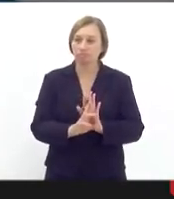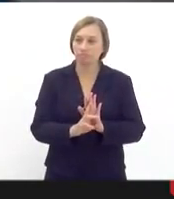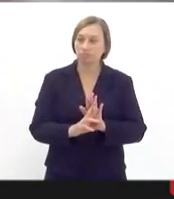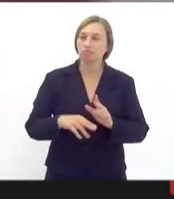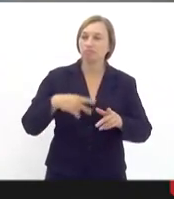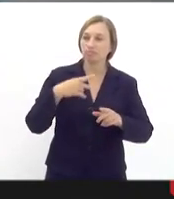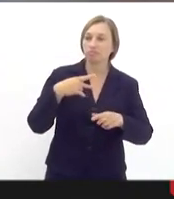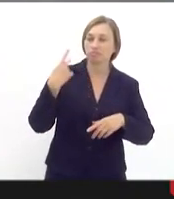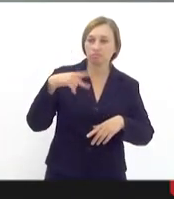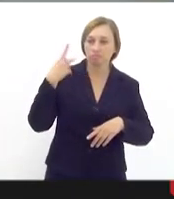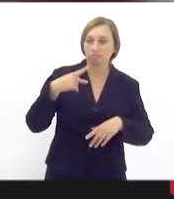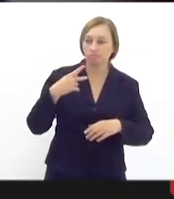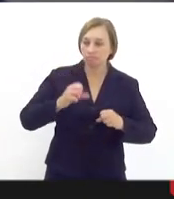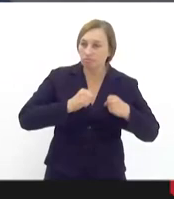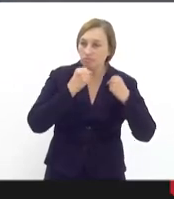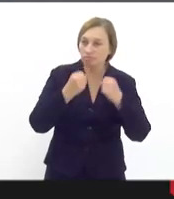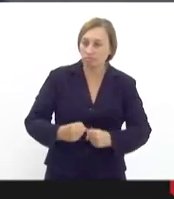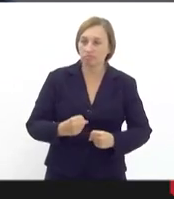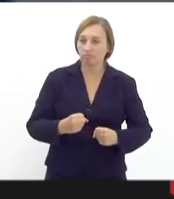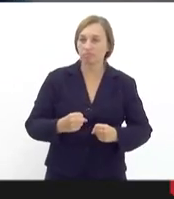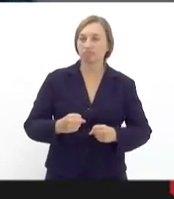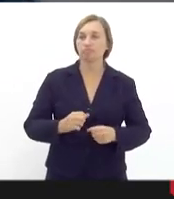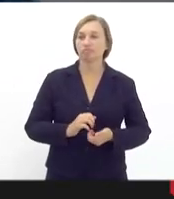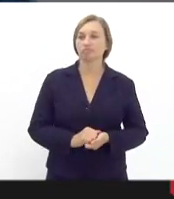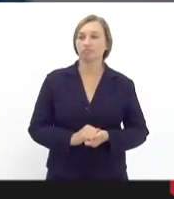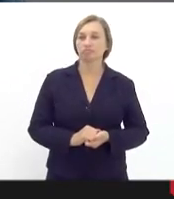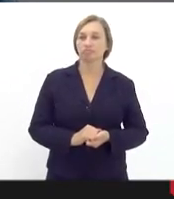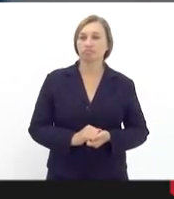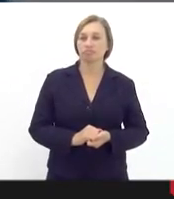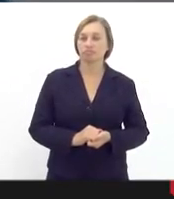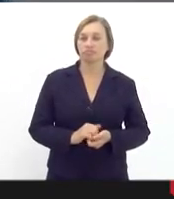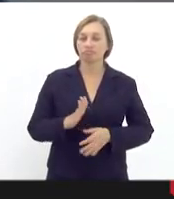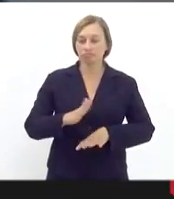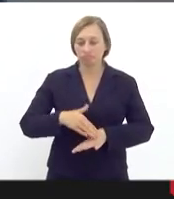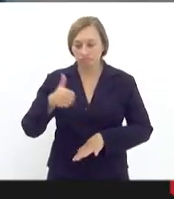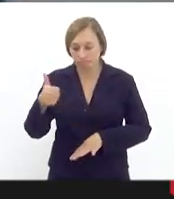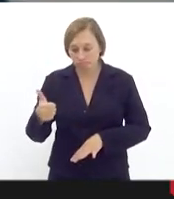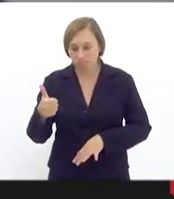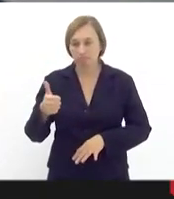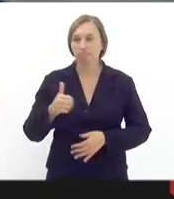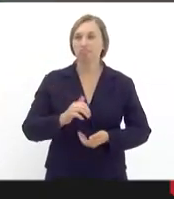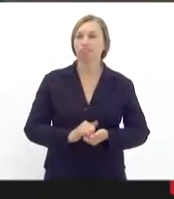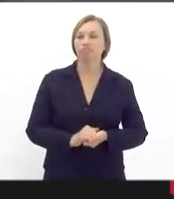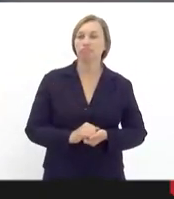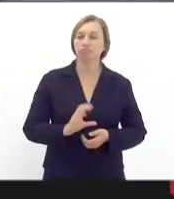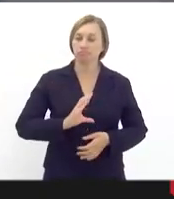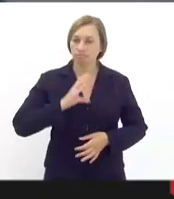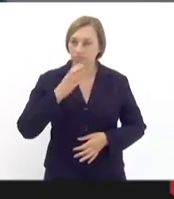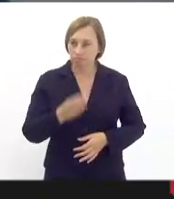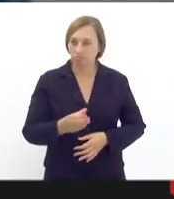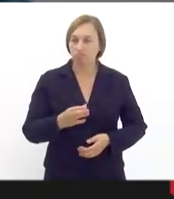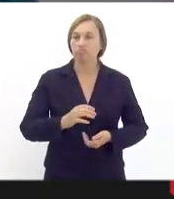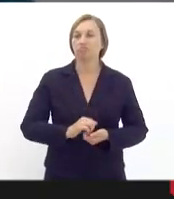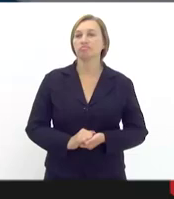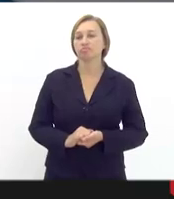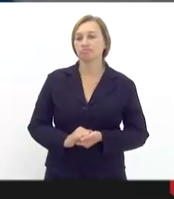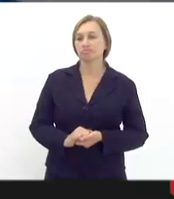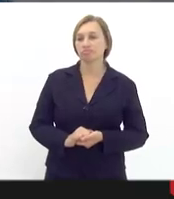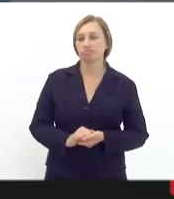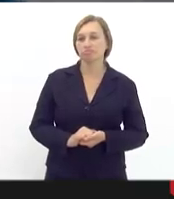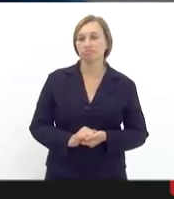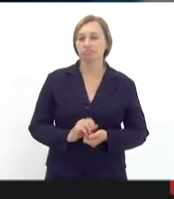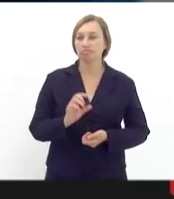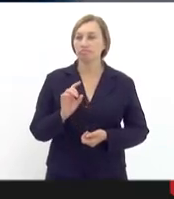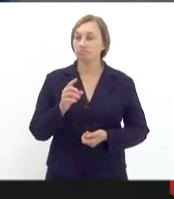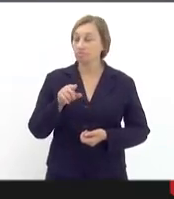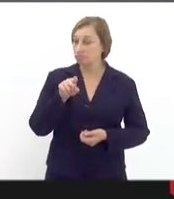mais rico e mais poderoso do mundo, com dignidade, com coragem. E aqui, só